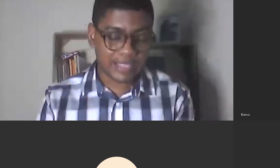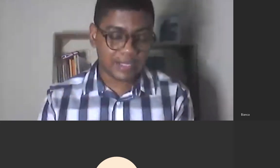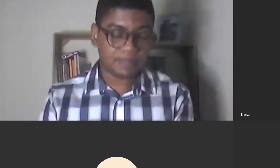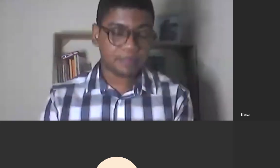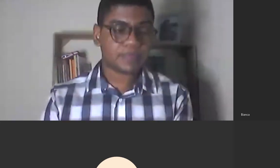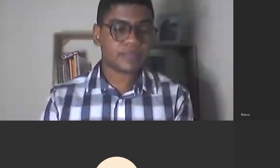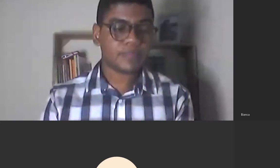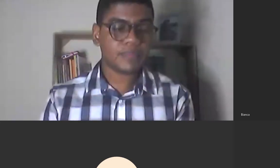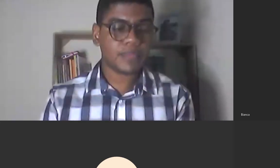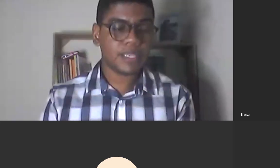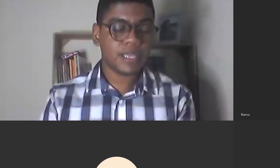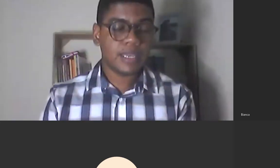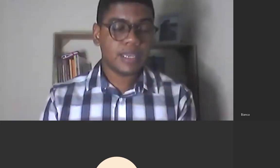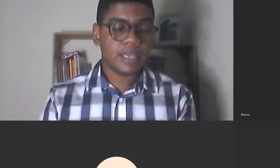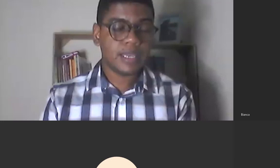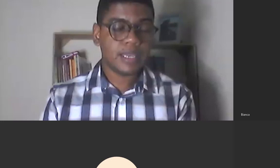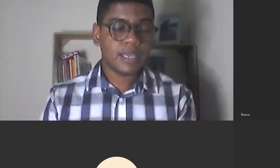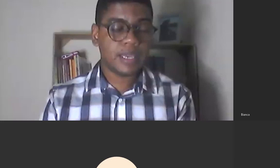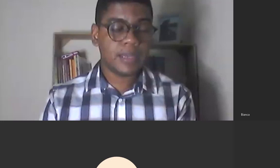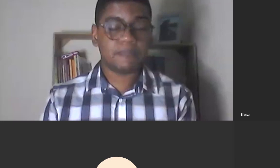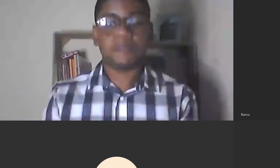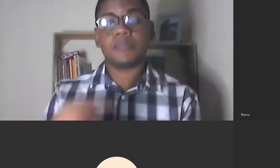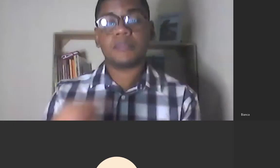seguinte frase.